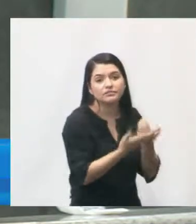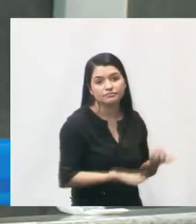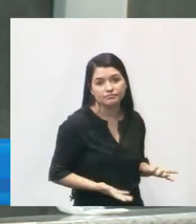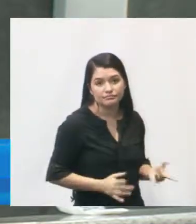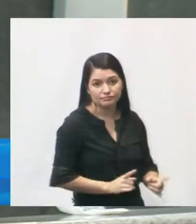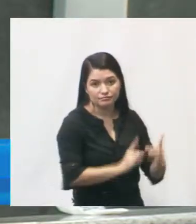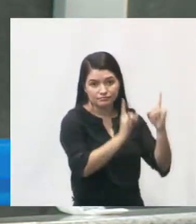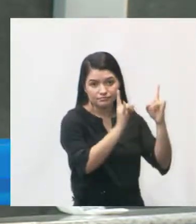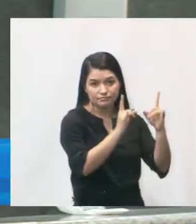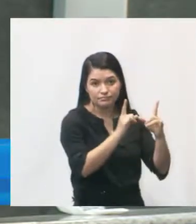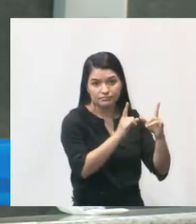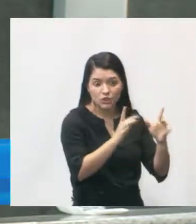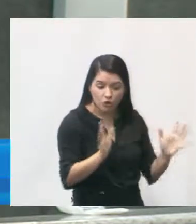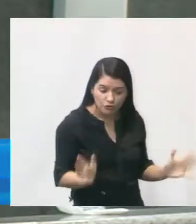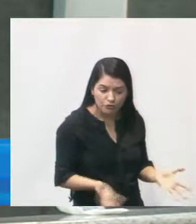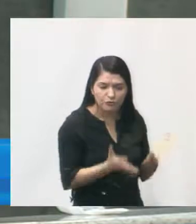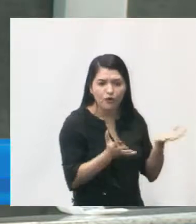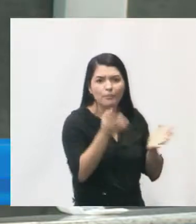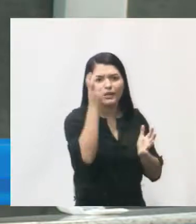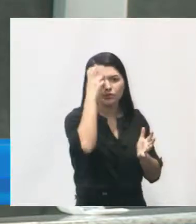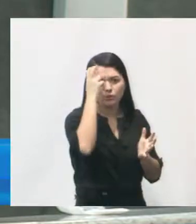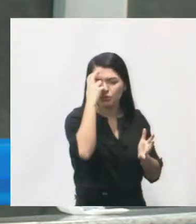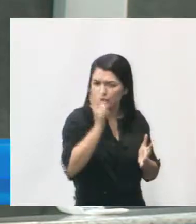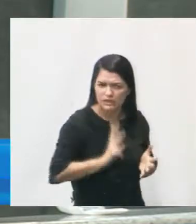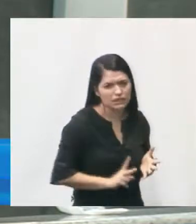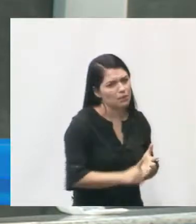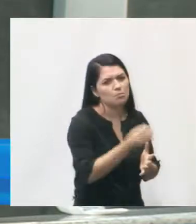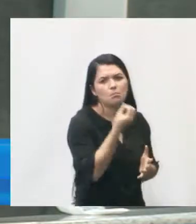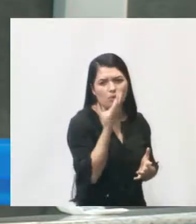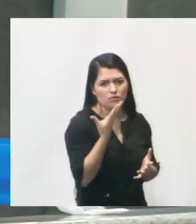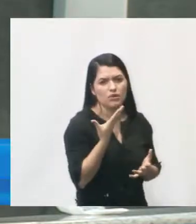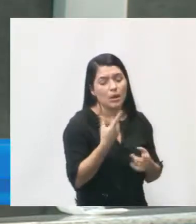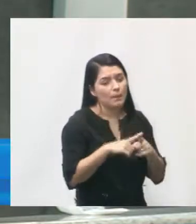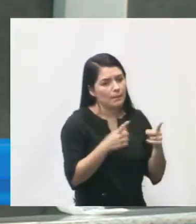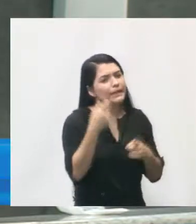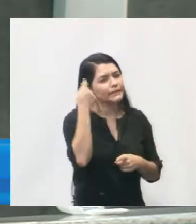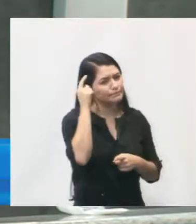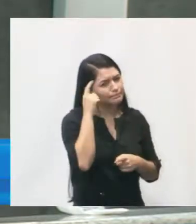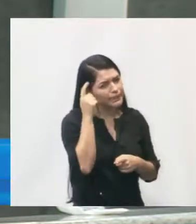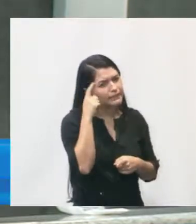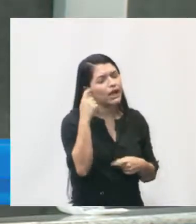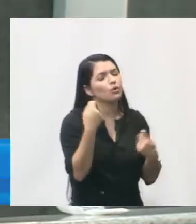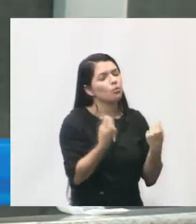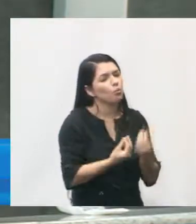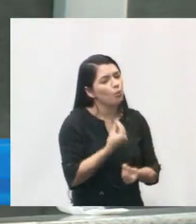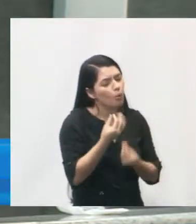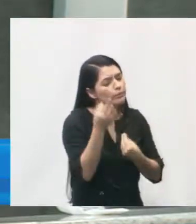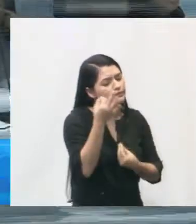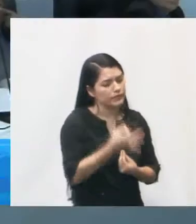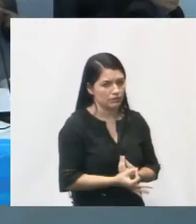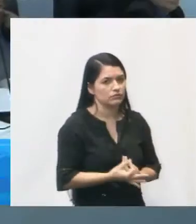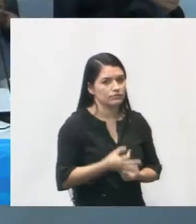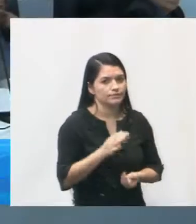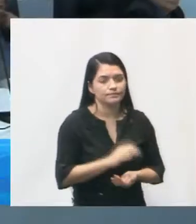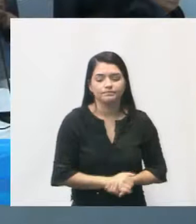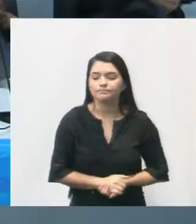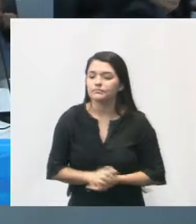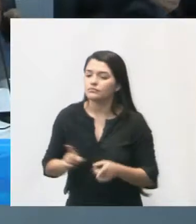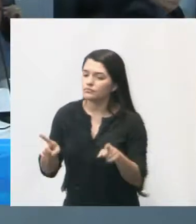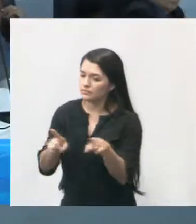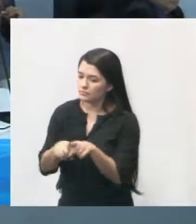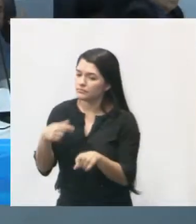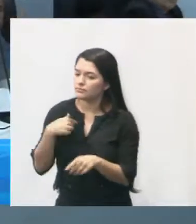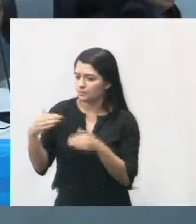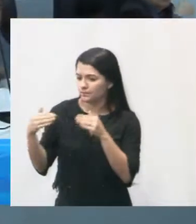excelência. O fomento da cultura sempre é bem-vindo, mas precisa ser pensado da forma certa. Professor Roberto Martins. Quero concordar com Vossa Excelência.